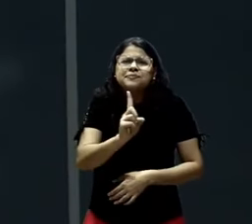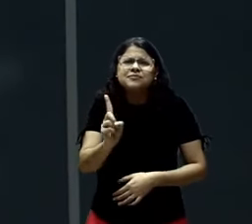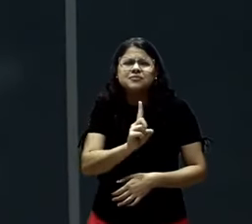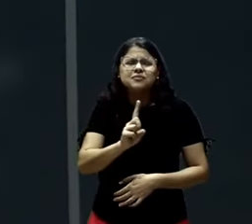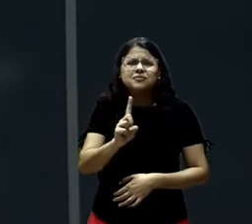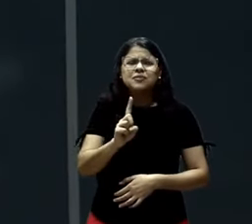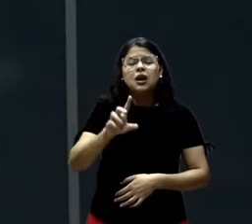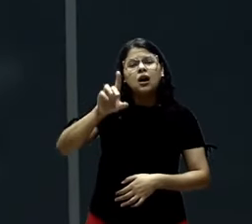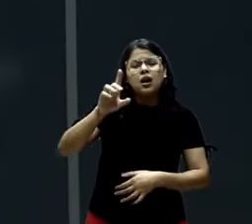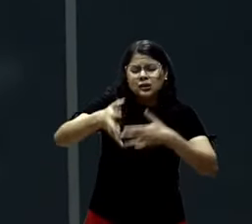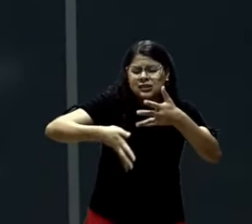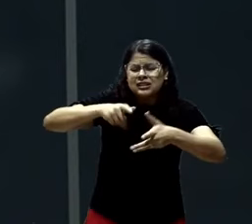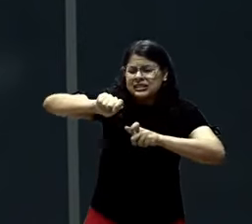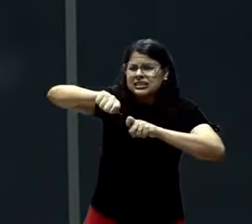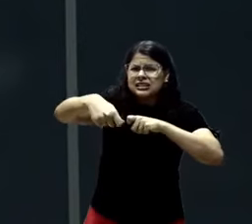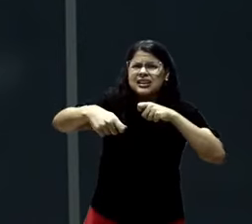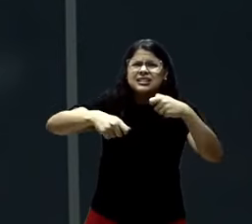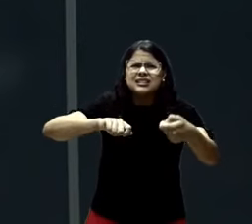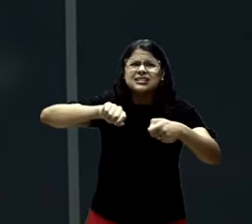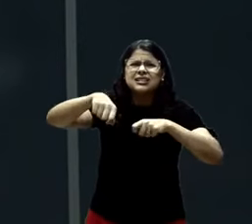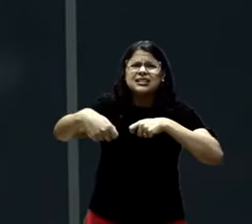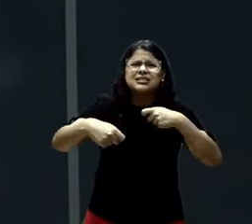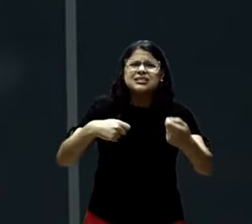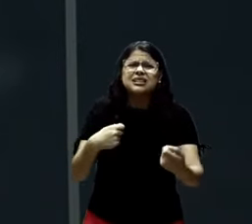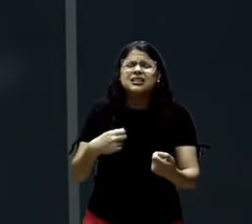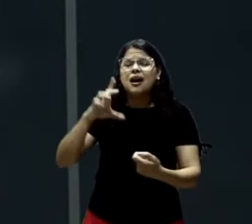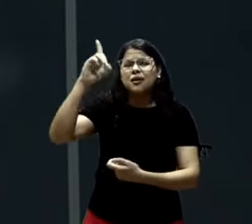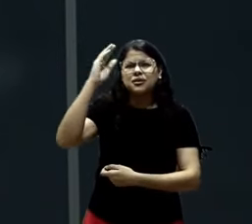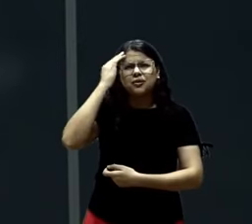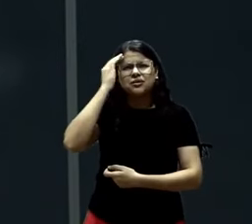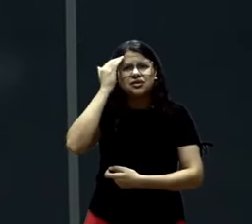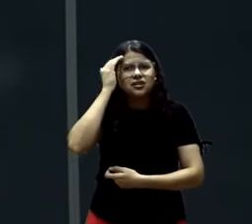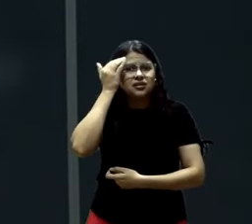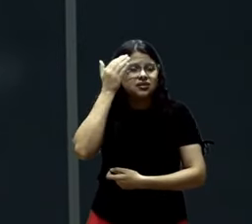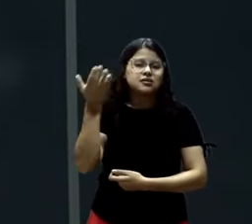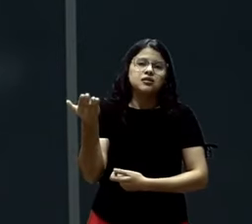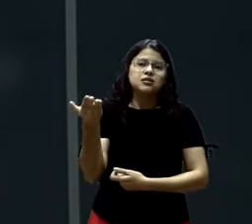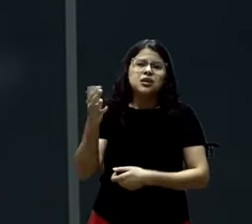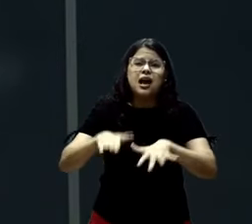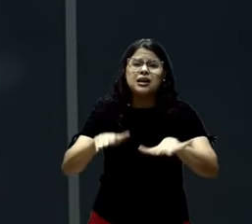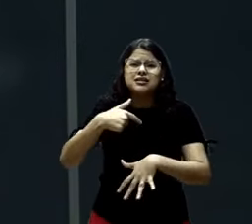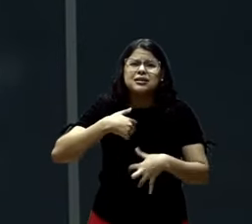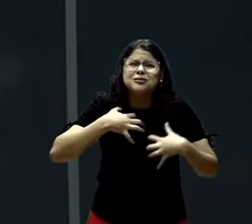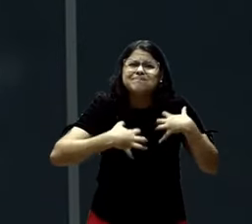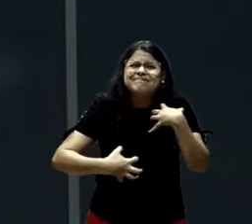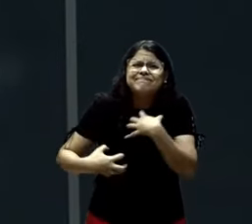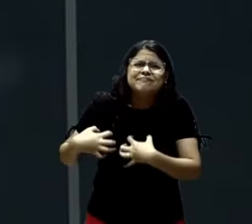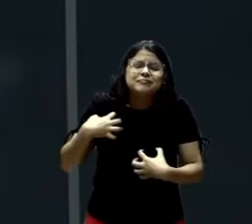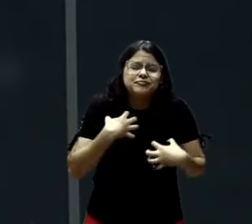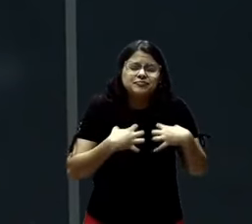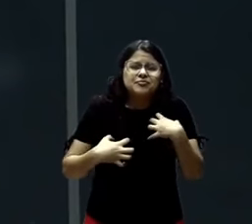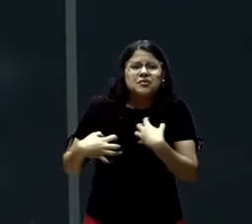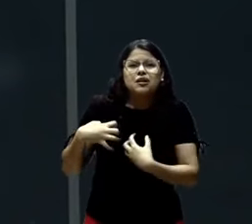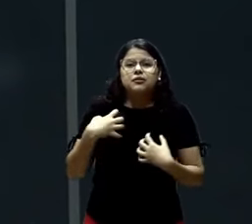falo, que entende o meu sotaque, que entende as minhas crises. Eu sei